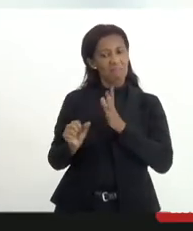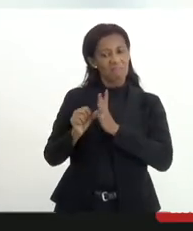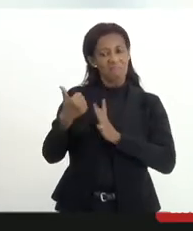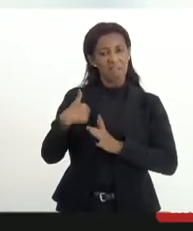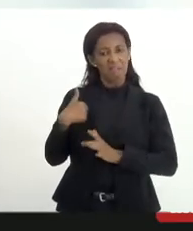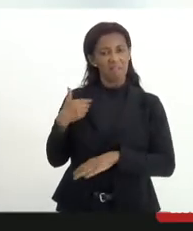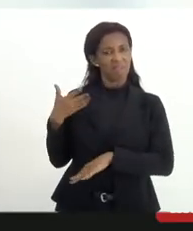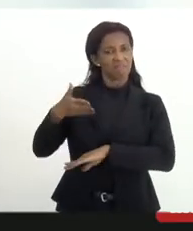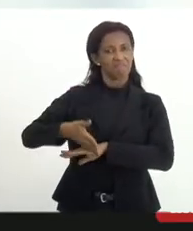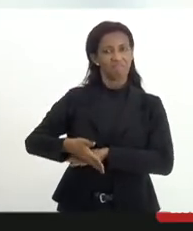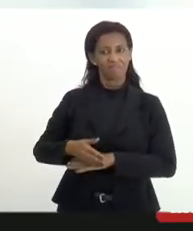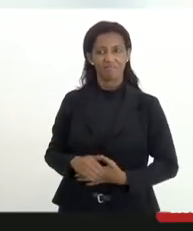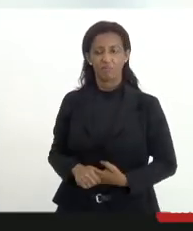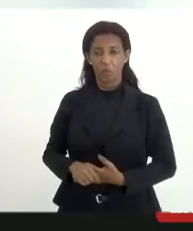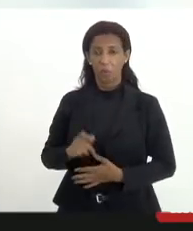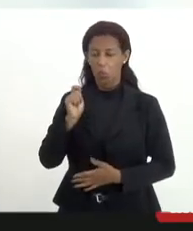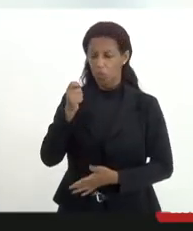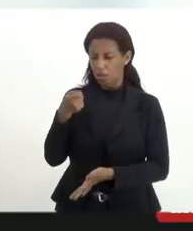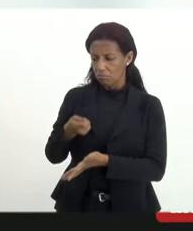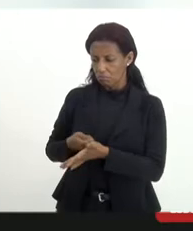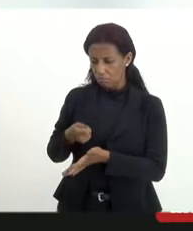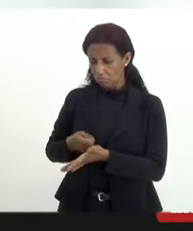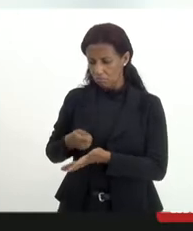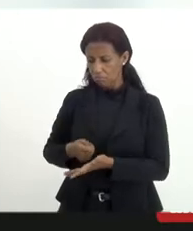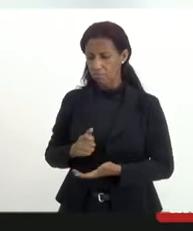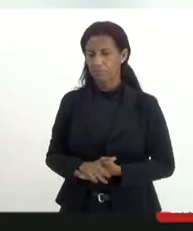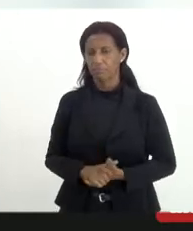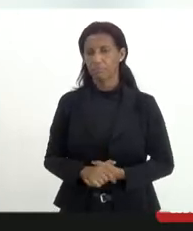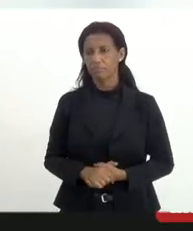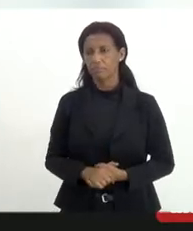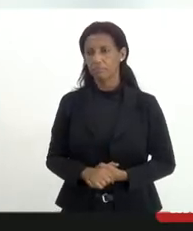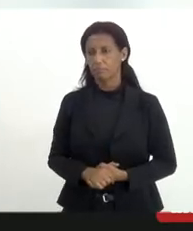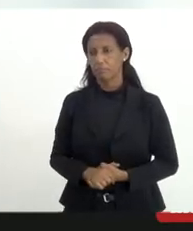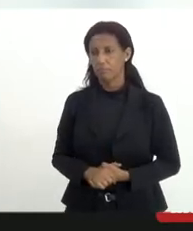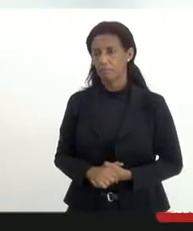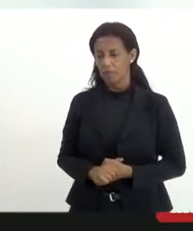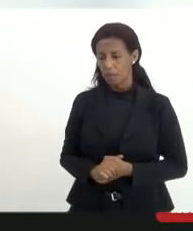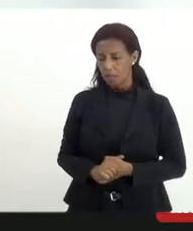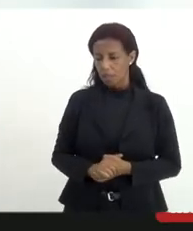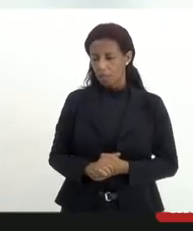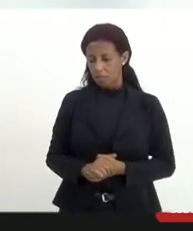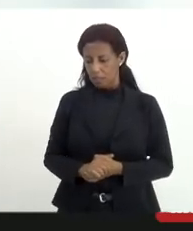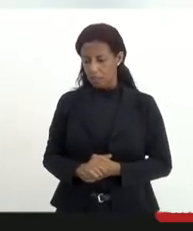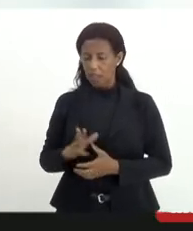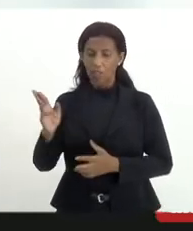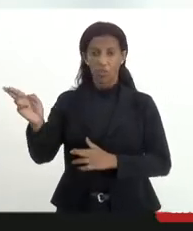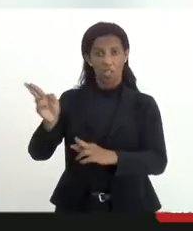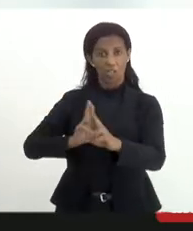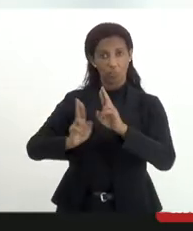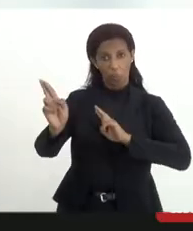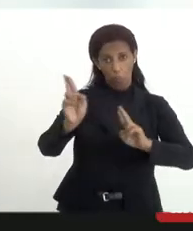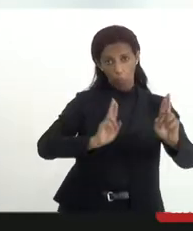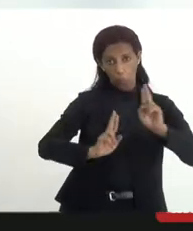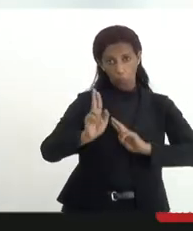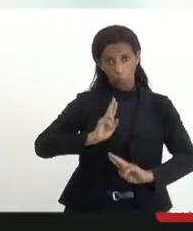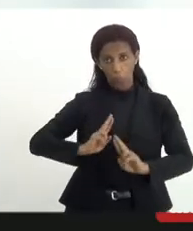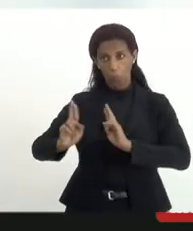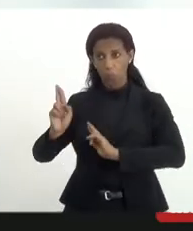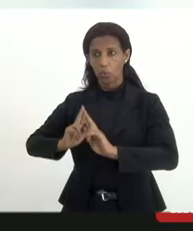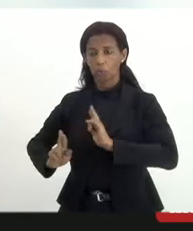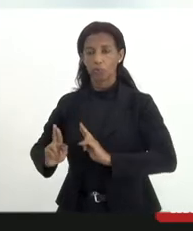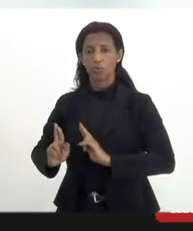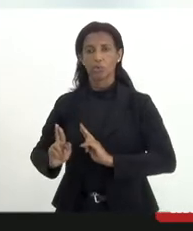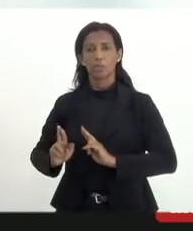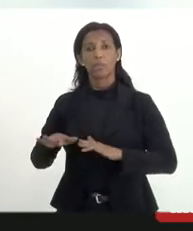o que exige que a maioria das respostas não